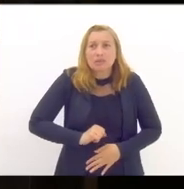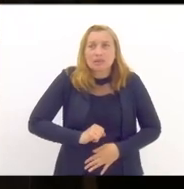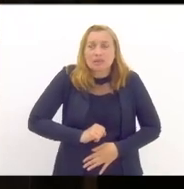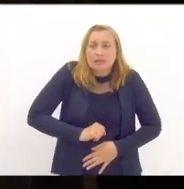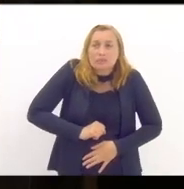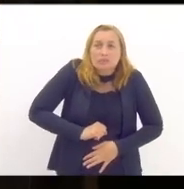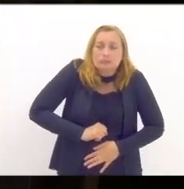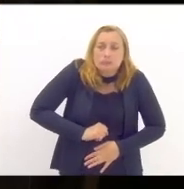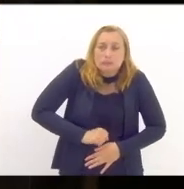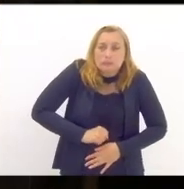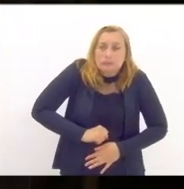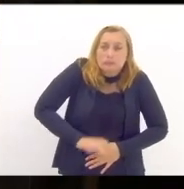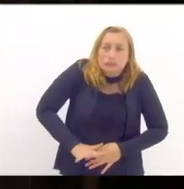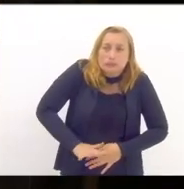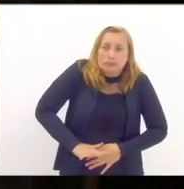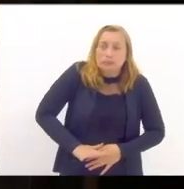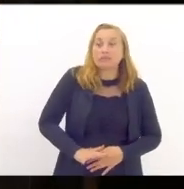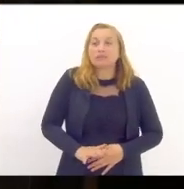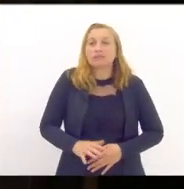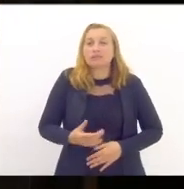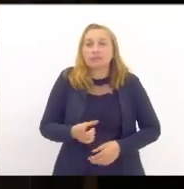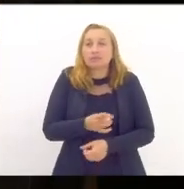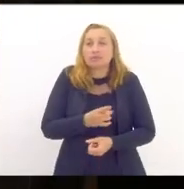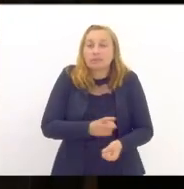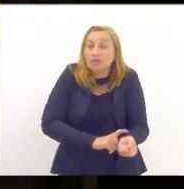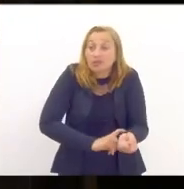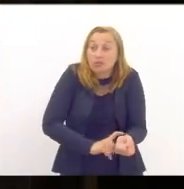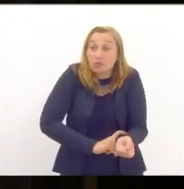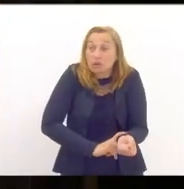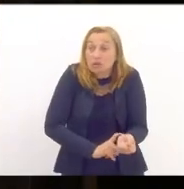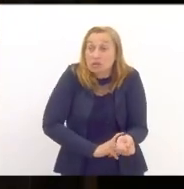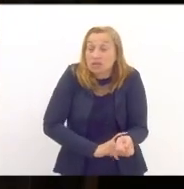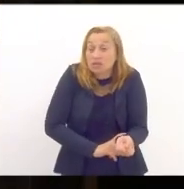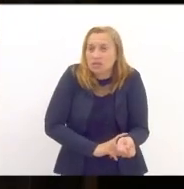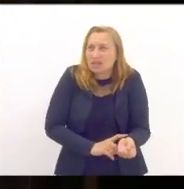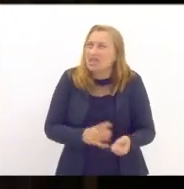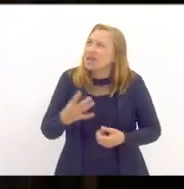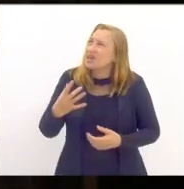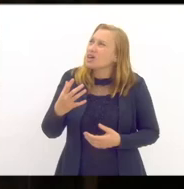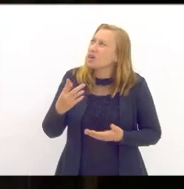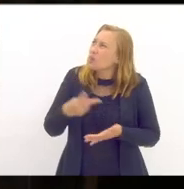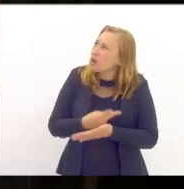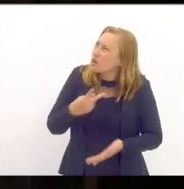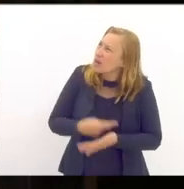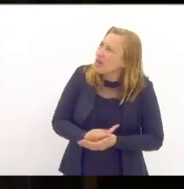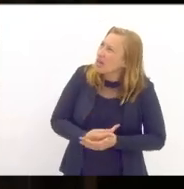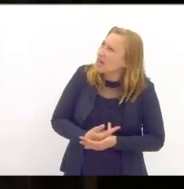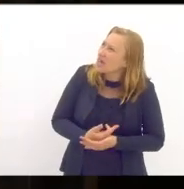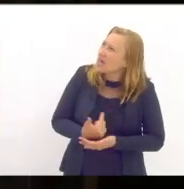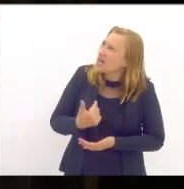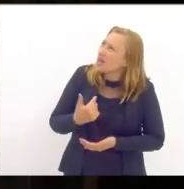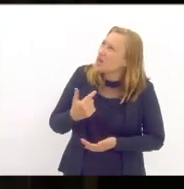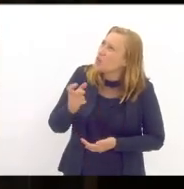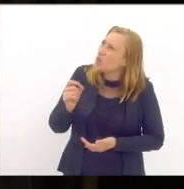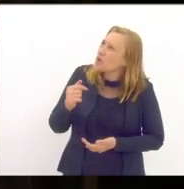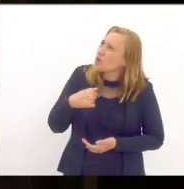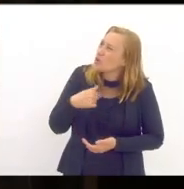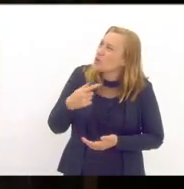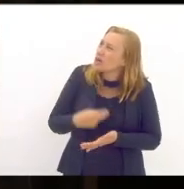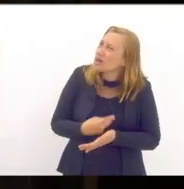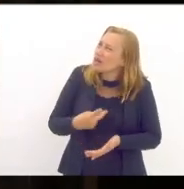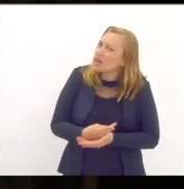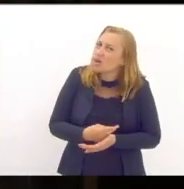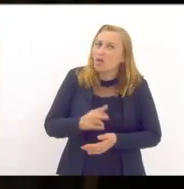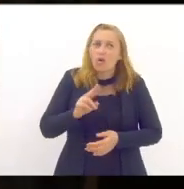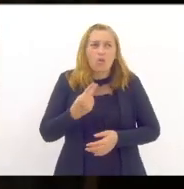de ir ao banheiro. Fiz alguma bobagem? Será que alguma coisa eu fiz? Será que eu faltei demais às sessões? Ou será que ele está levantando